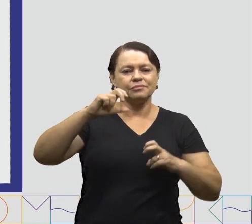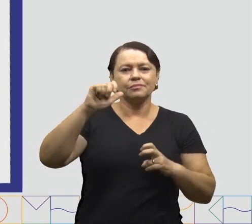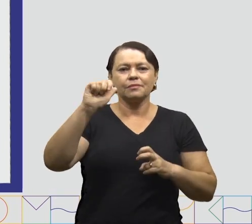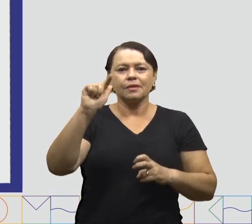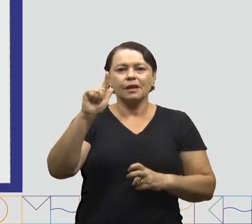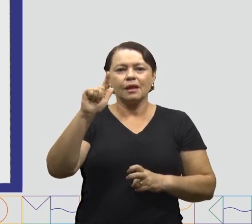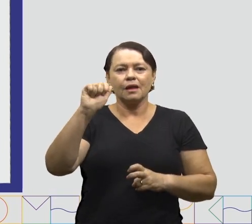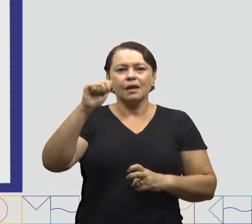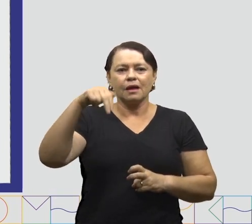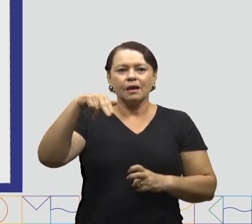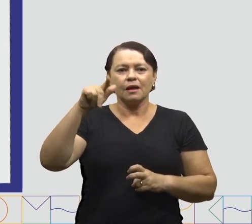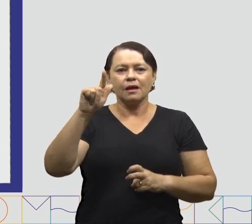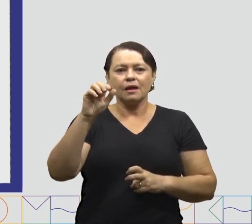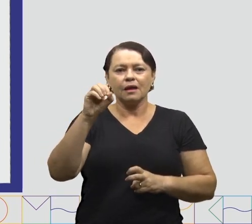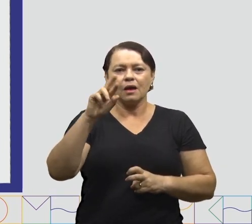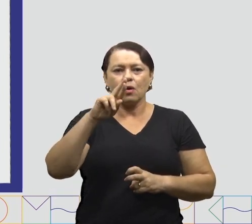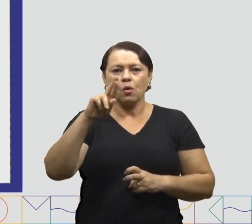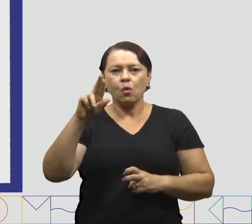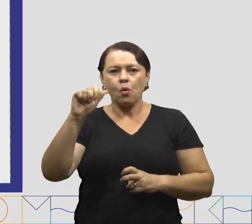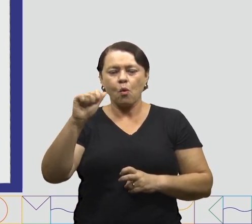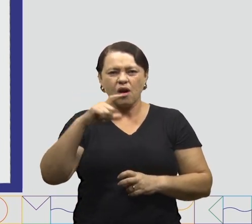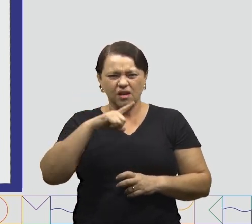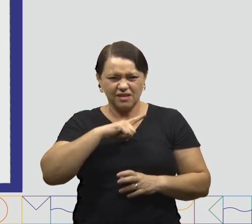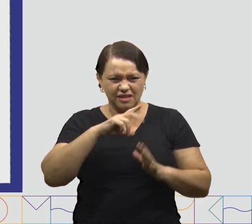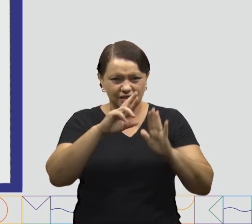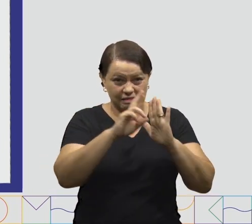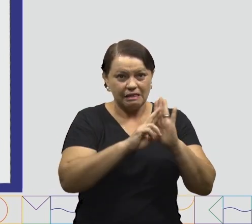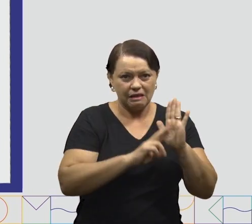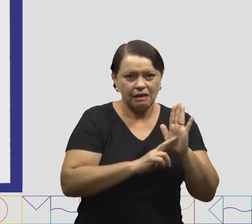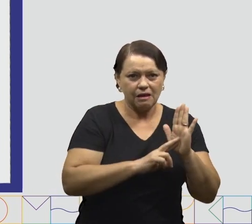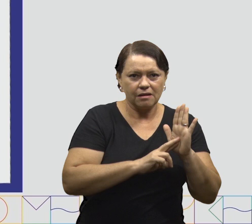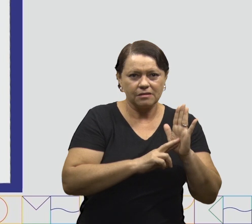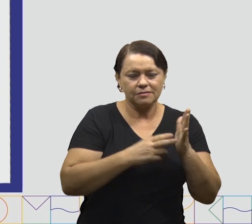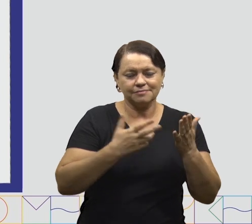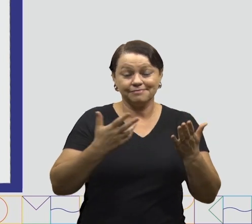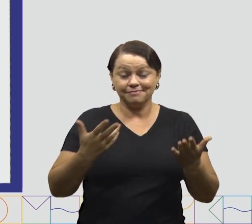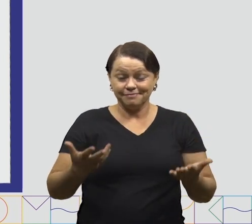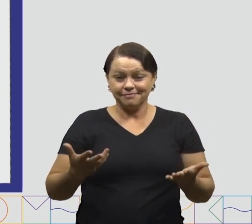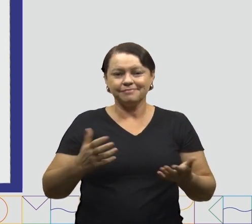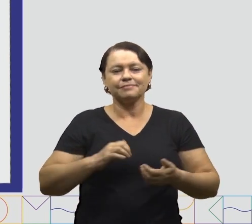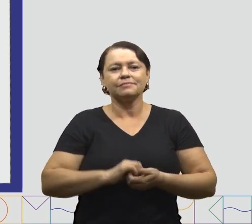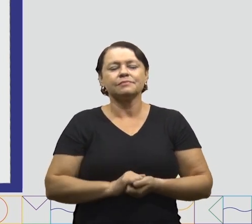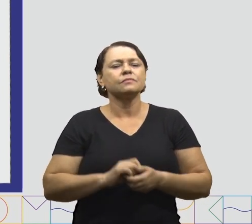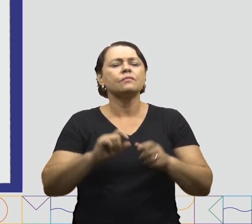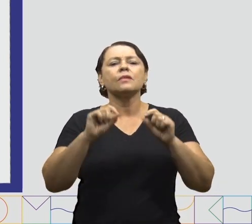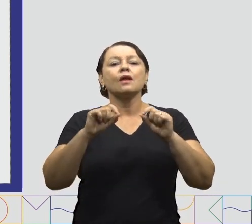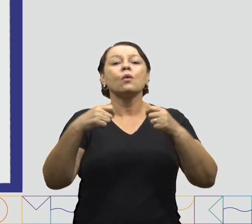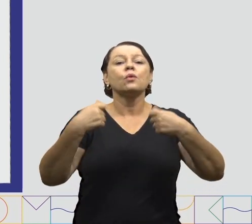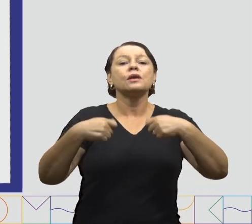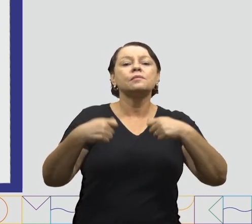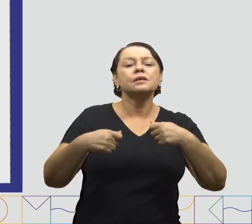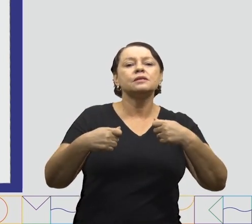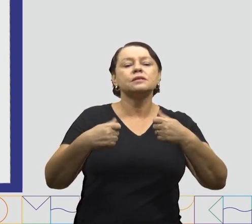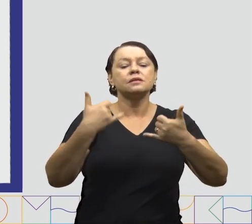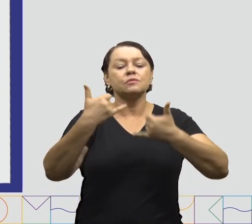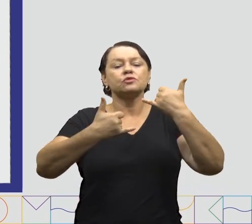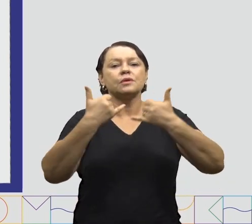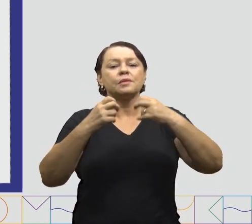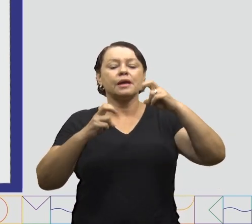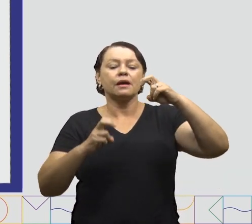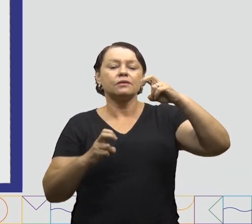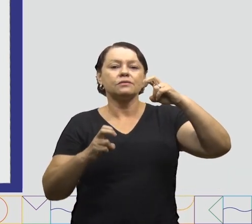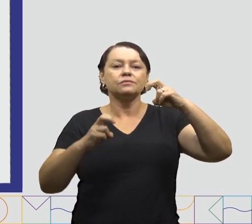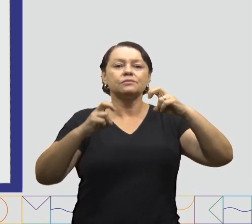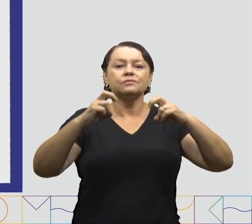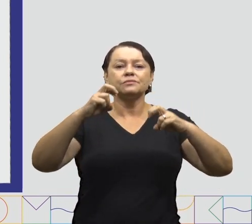gangorra. Mas será que a brincadeira de gangorra tem regras? Vamos pensar? O que nós precisamos para brincar de